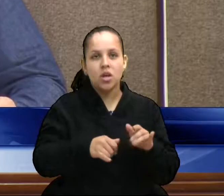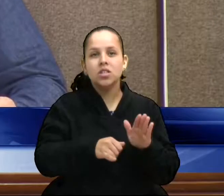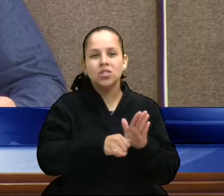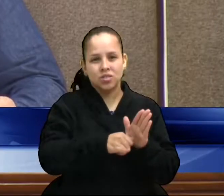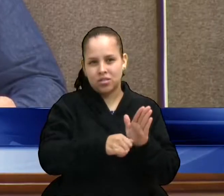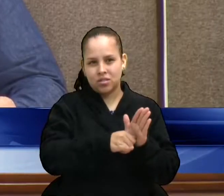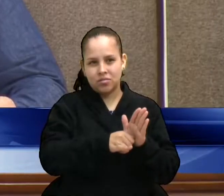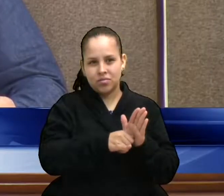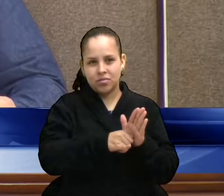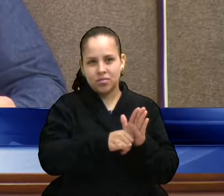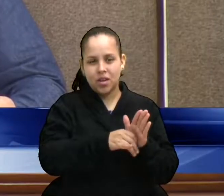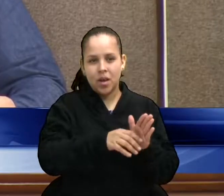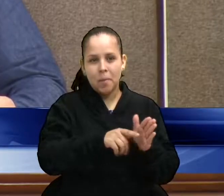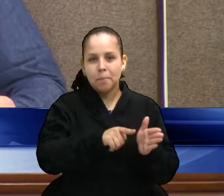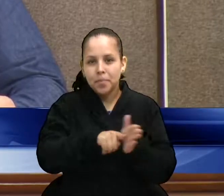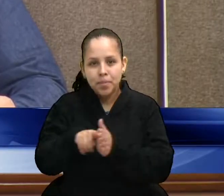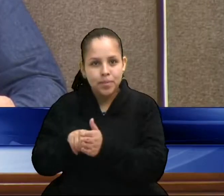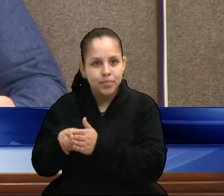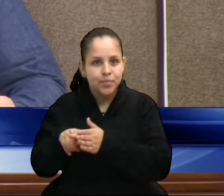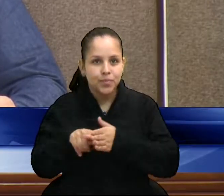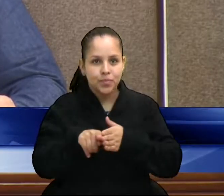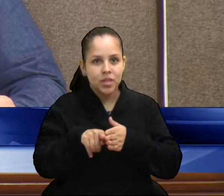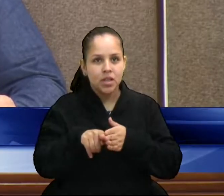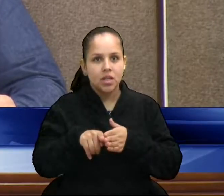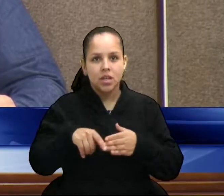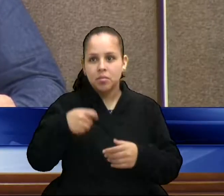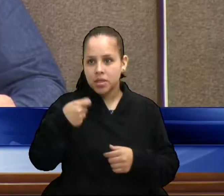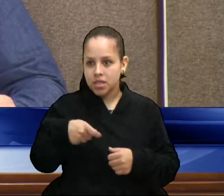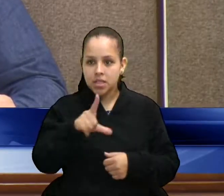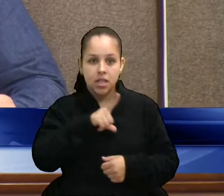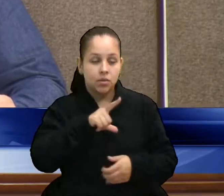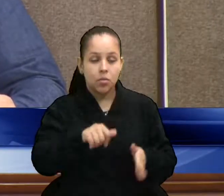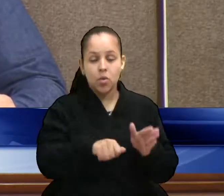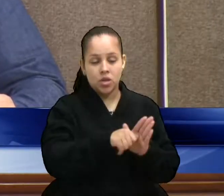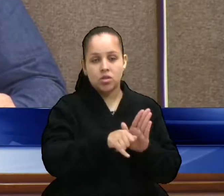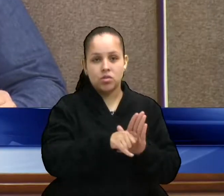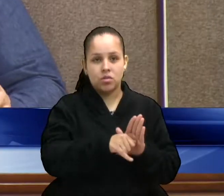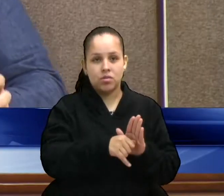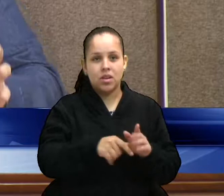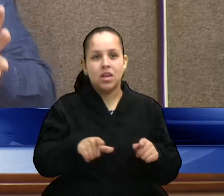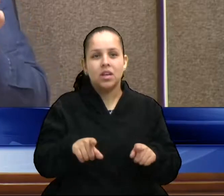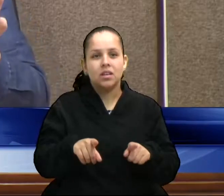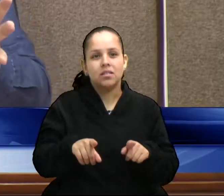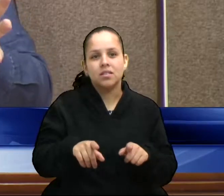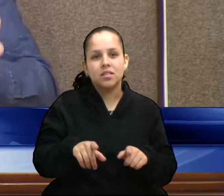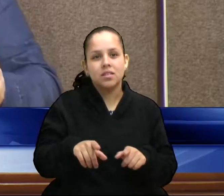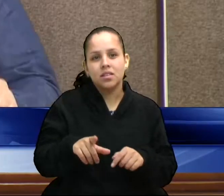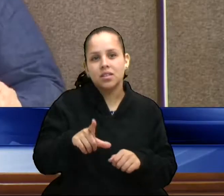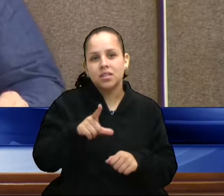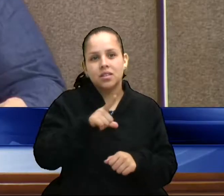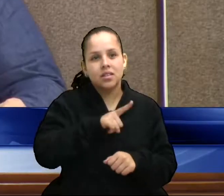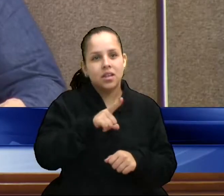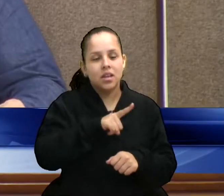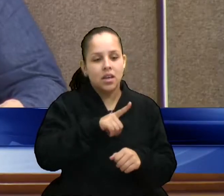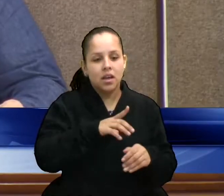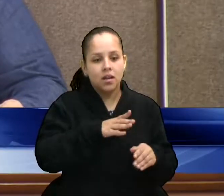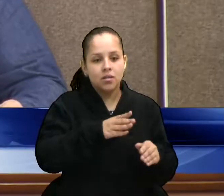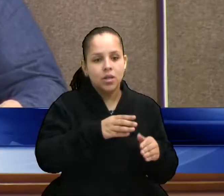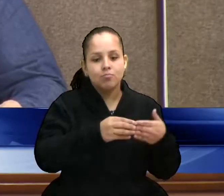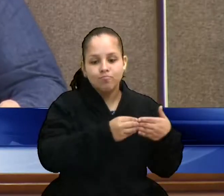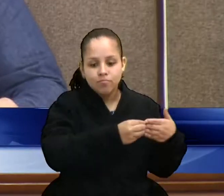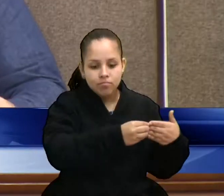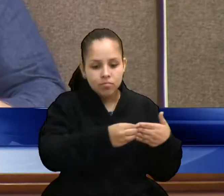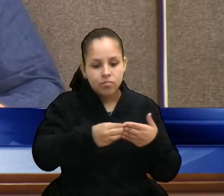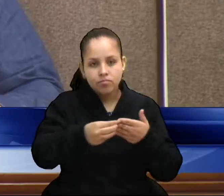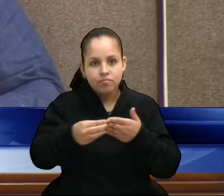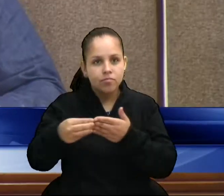e precisa que surja um edital que contemple, que reconduza esse serviço à legalidade. Essa que é a realidade